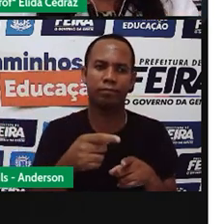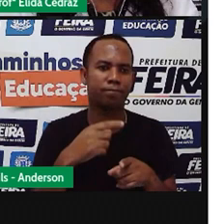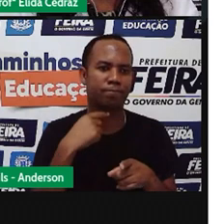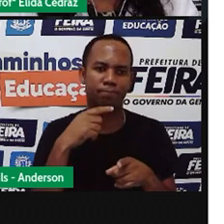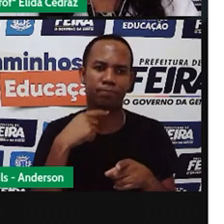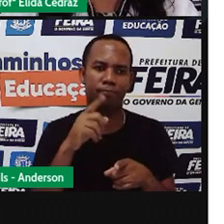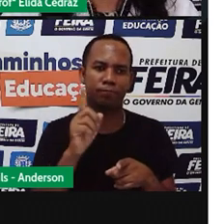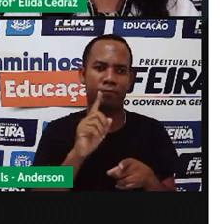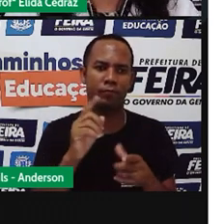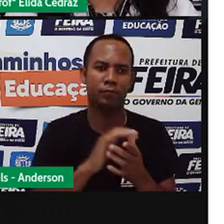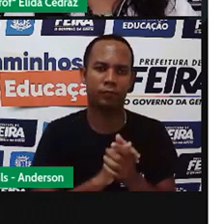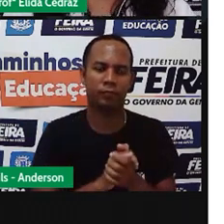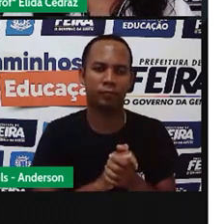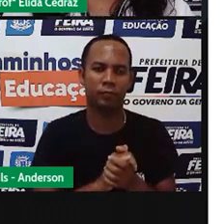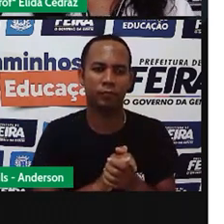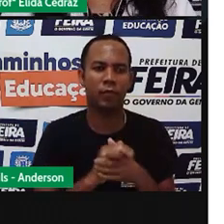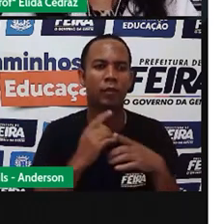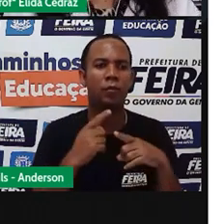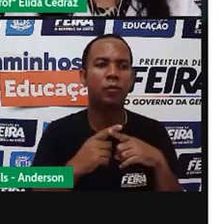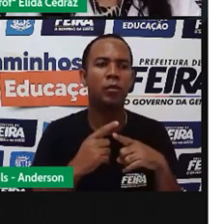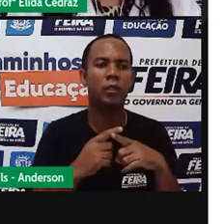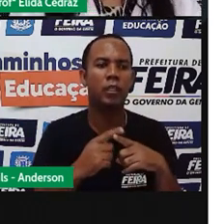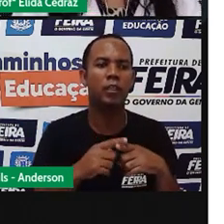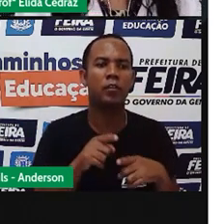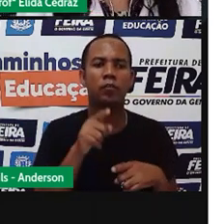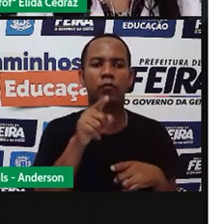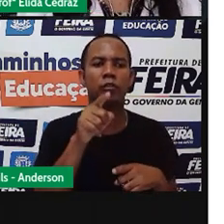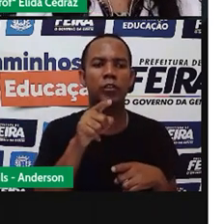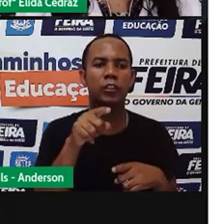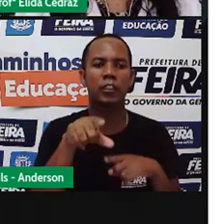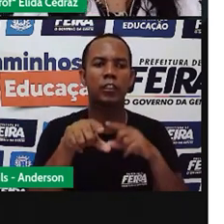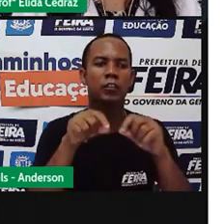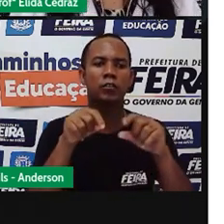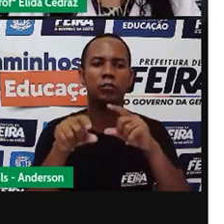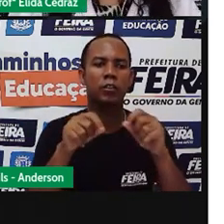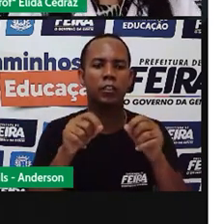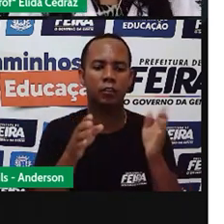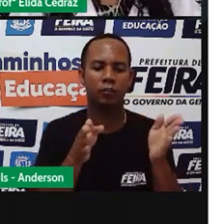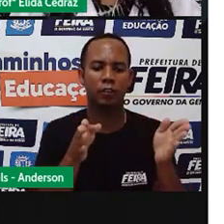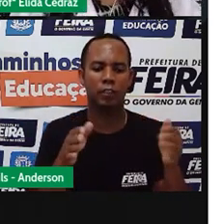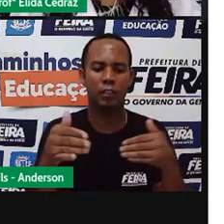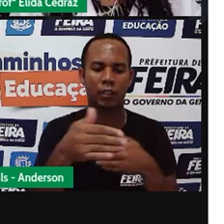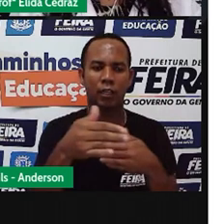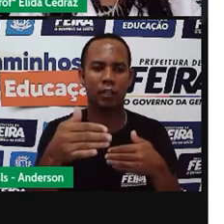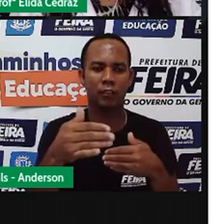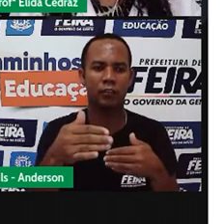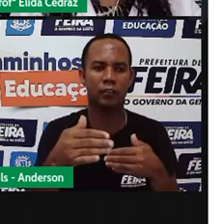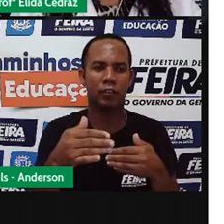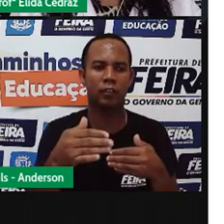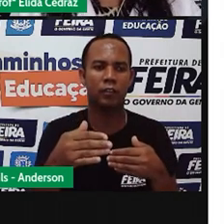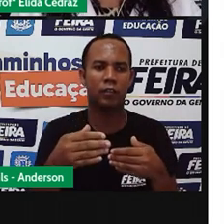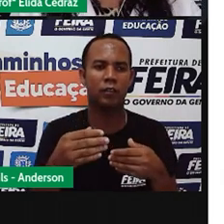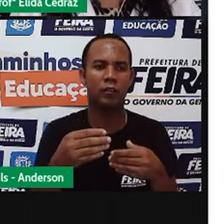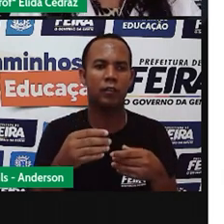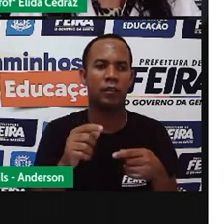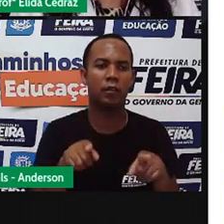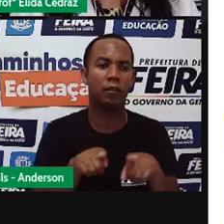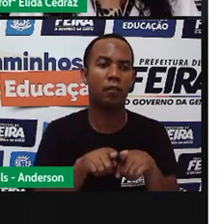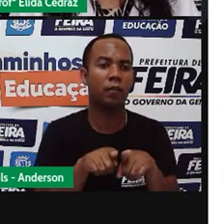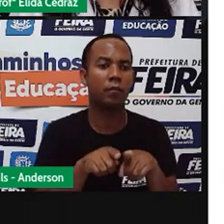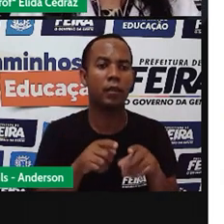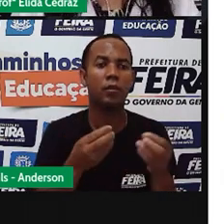da caixa. E por que que você escolheu a caixa de madeira para transportar as frutas e verduras?